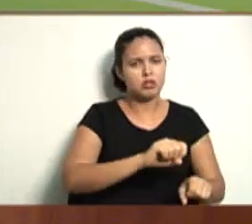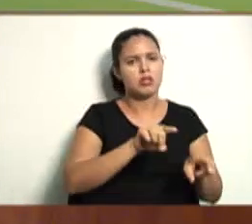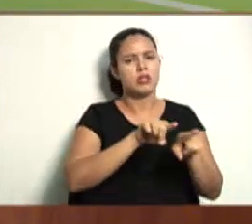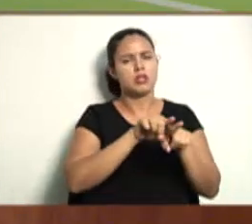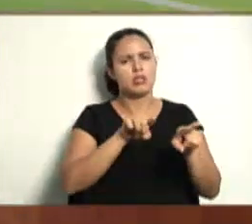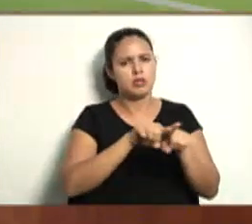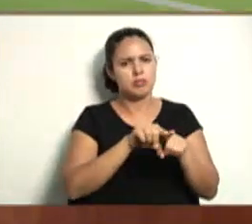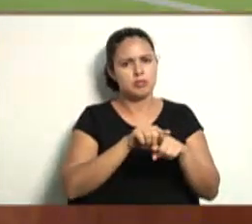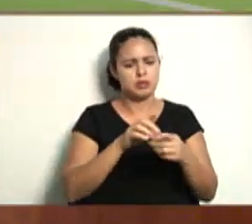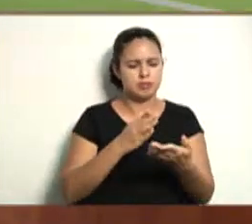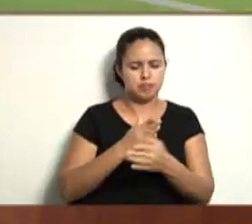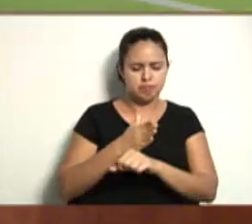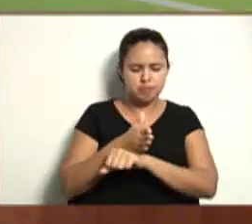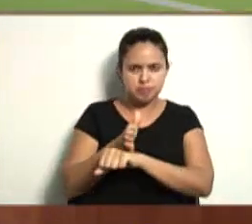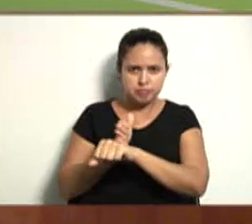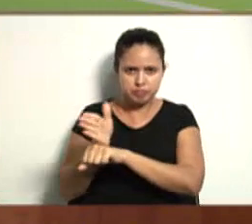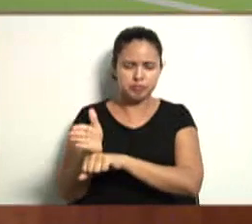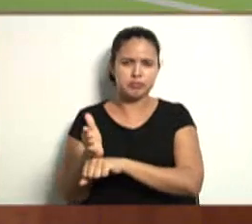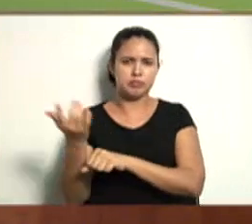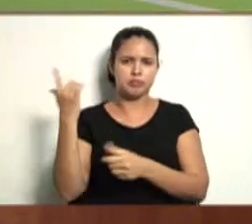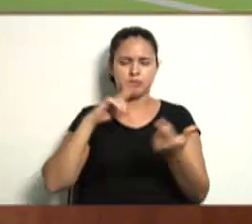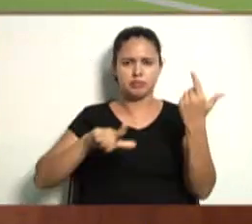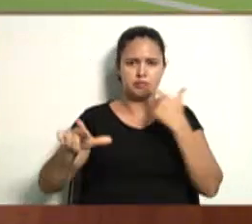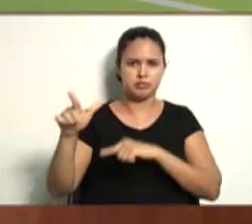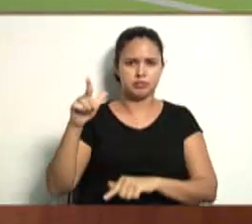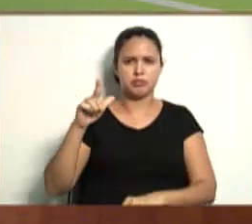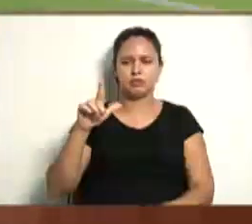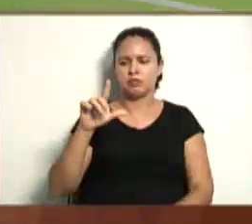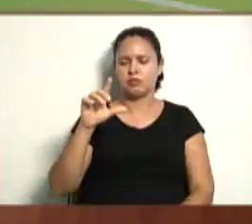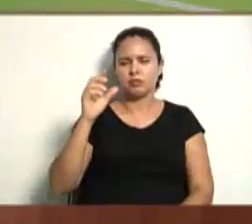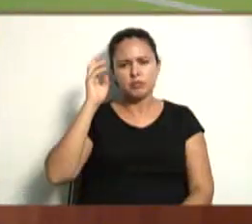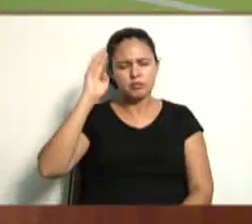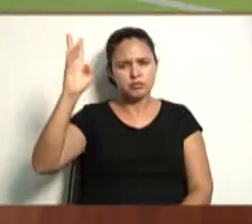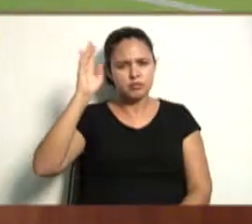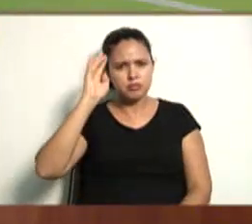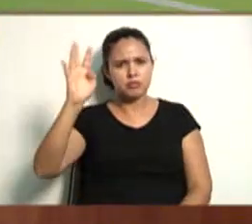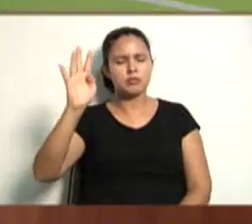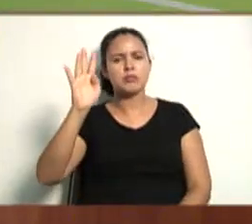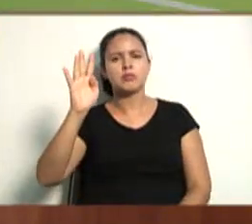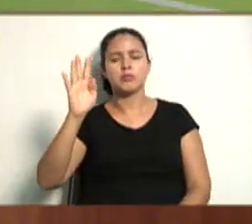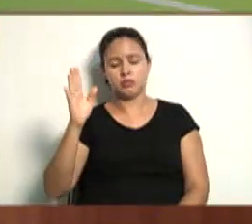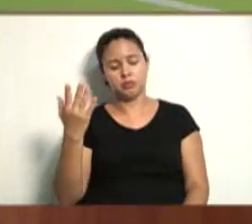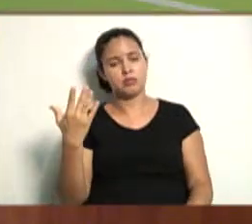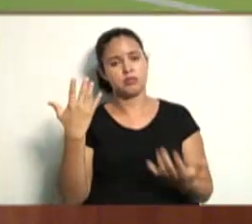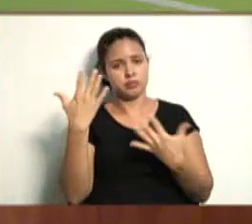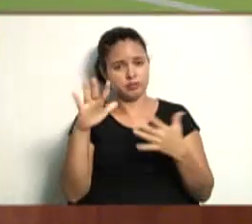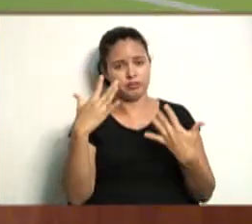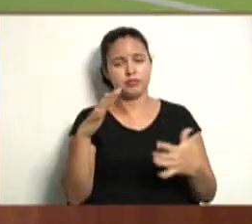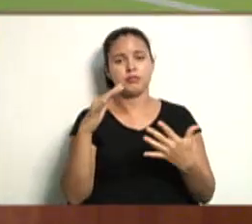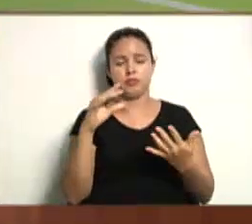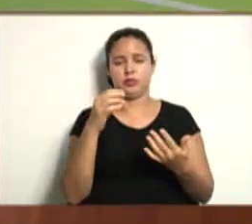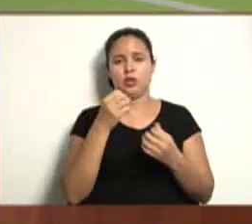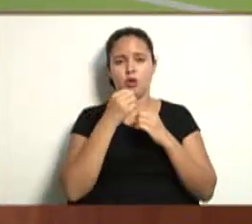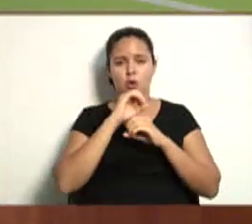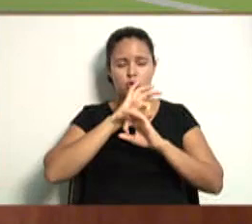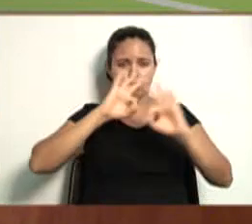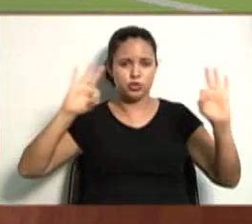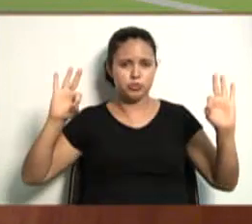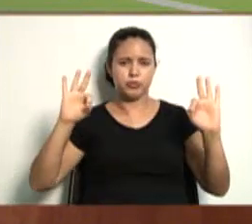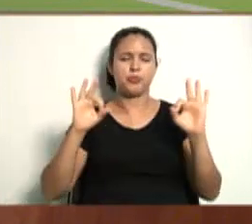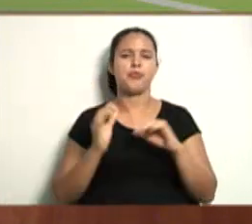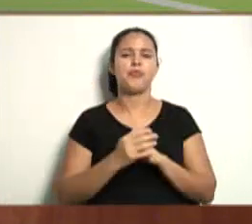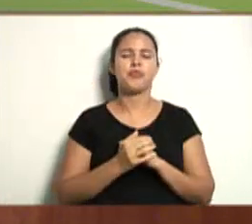realizar sonhos. Ele gravou isso, colocou, marcou, muito bem, parabéns aí por essa